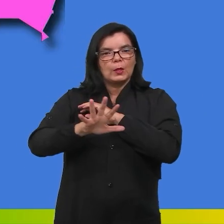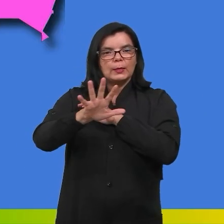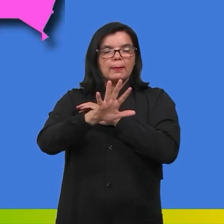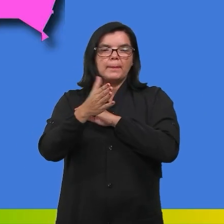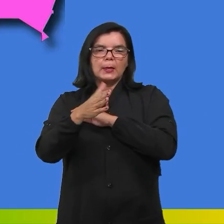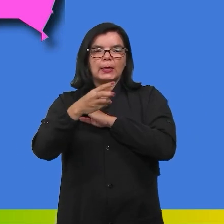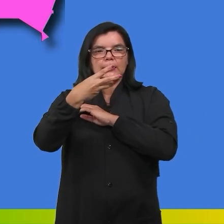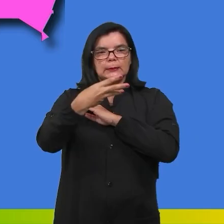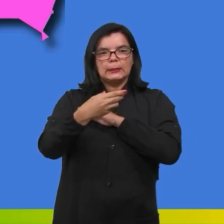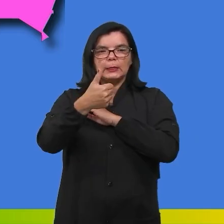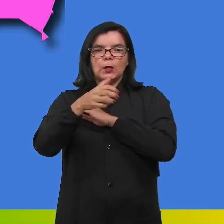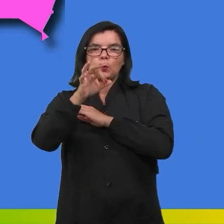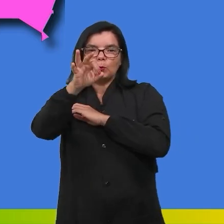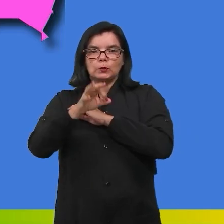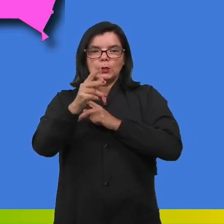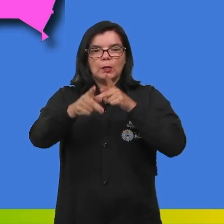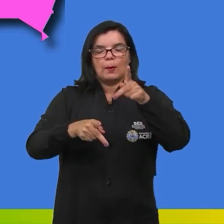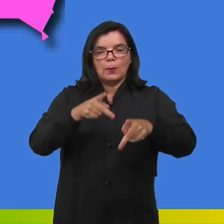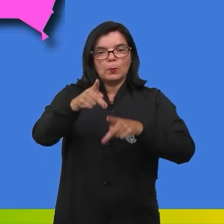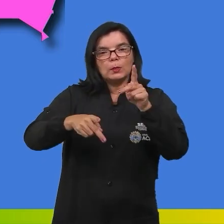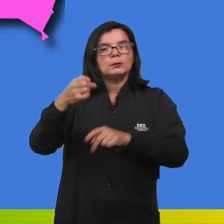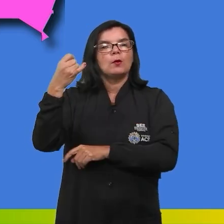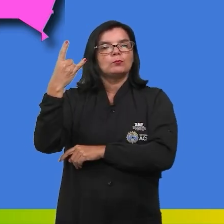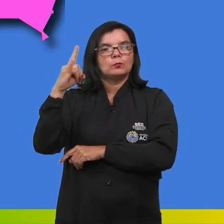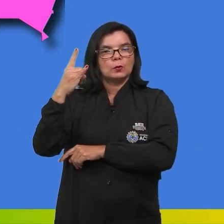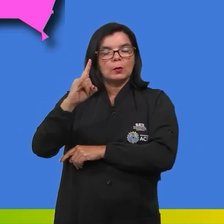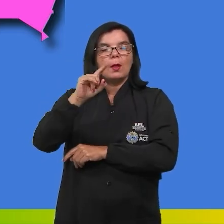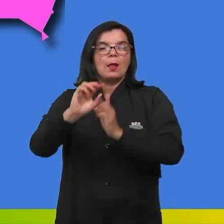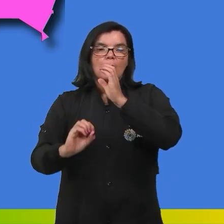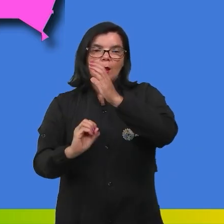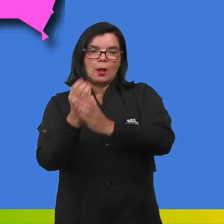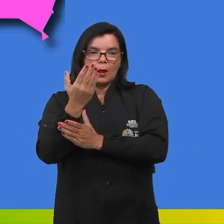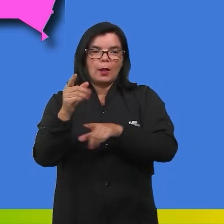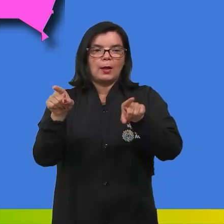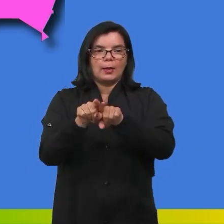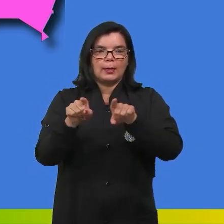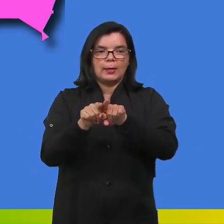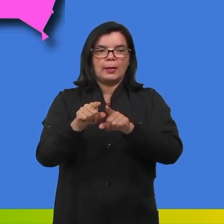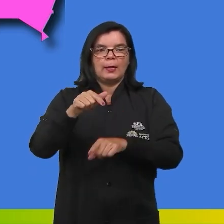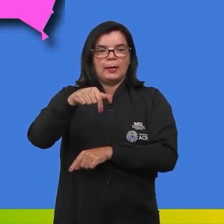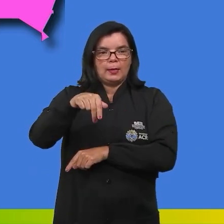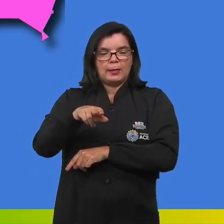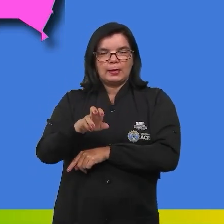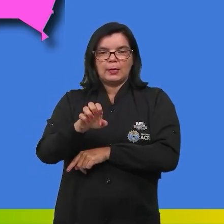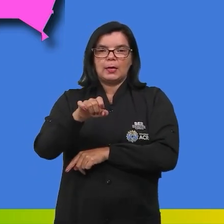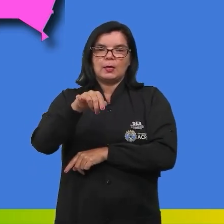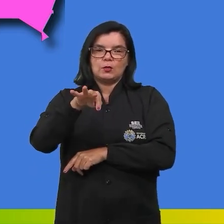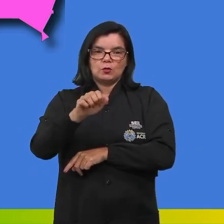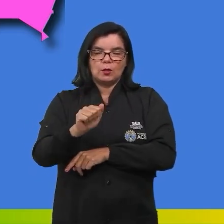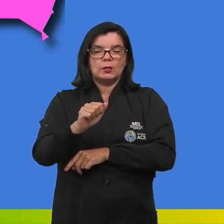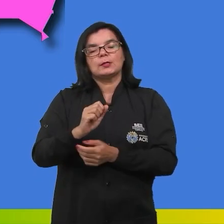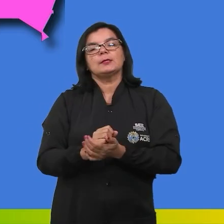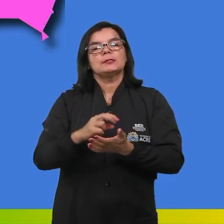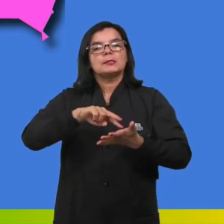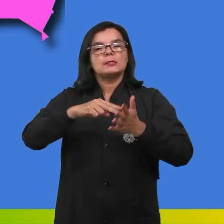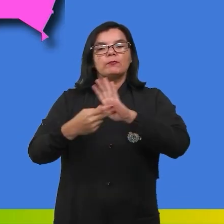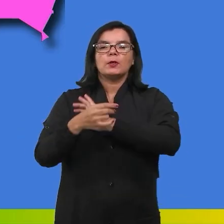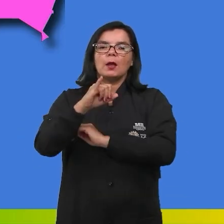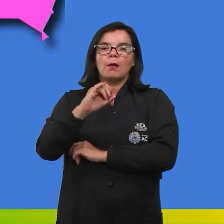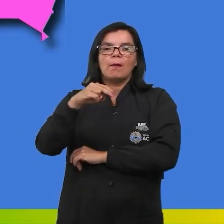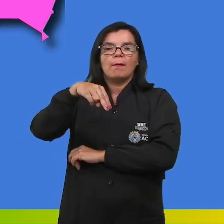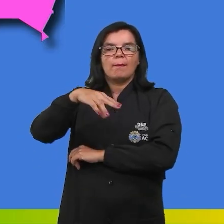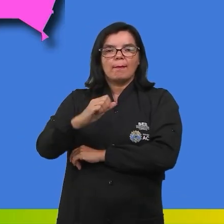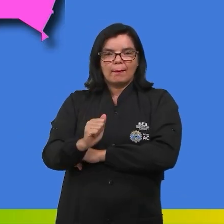de 31% da população boliviana é de origem quechua, ou seja, de origem inca. Então, somando, galerinha,